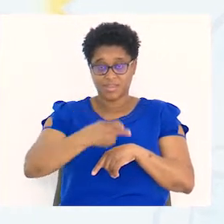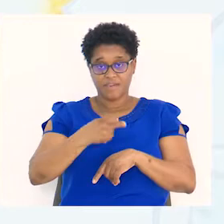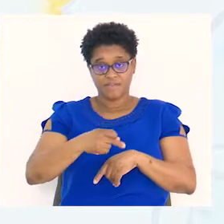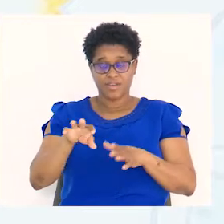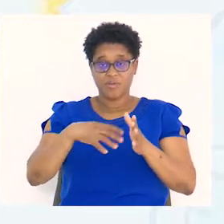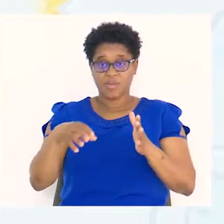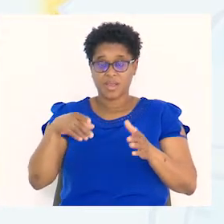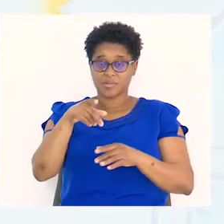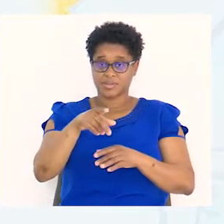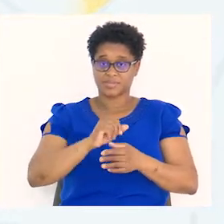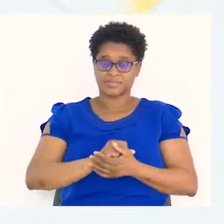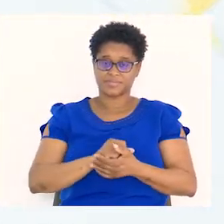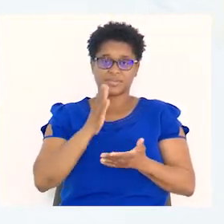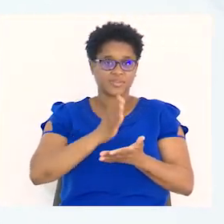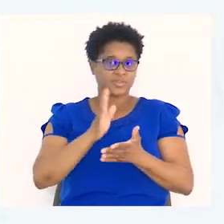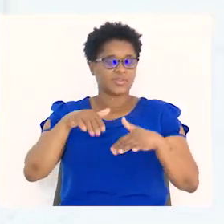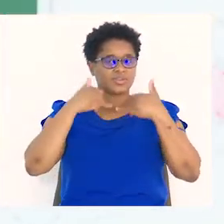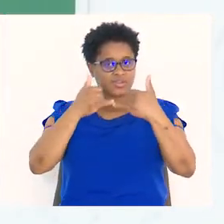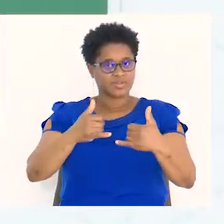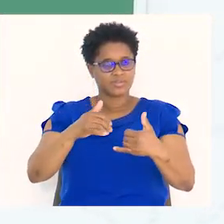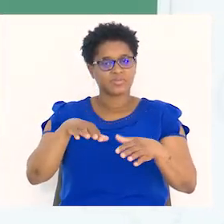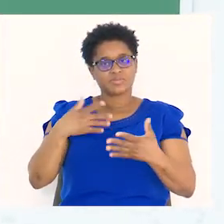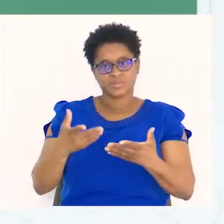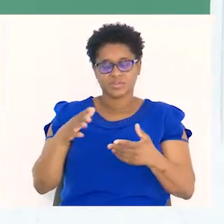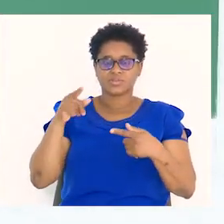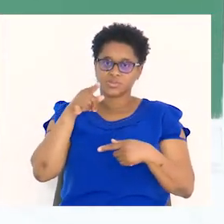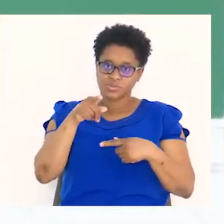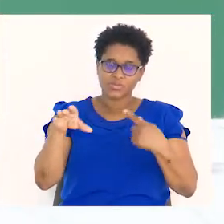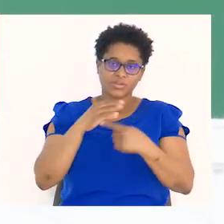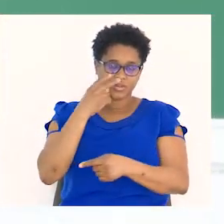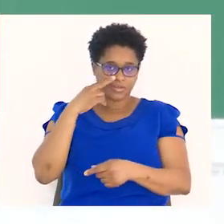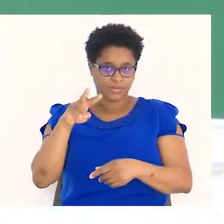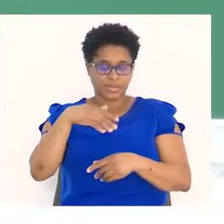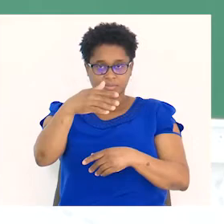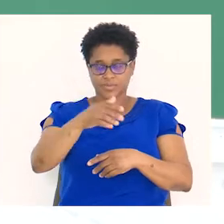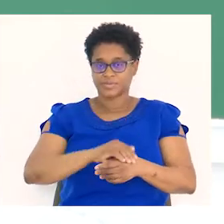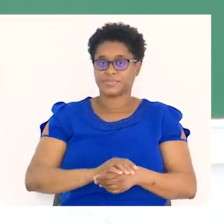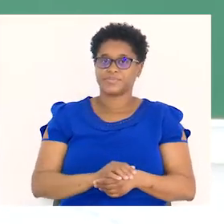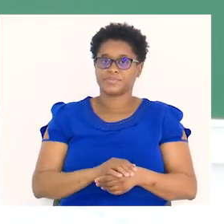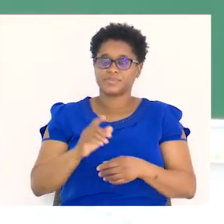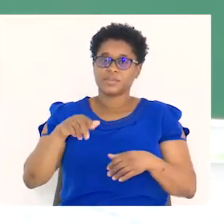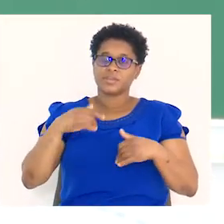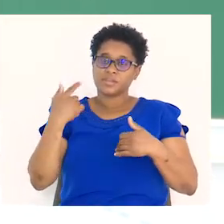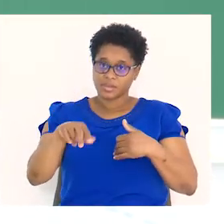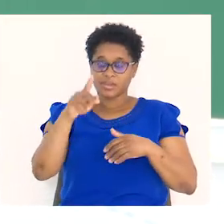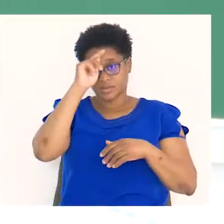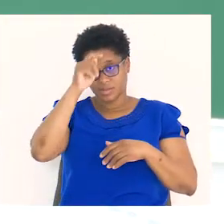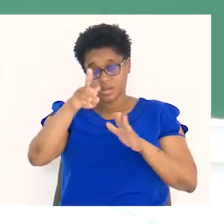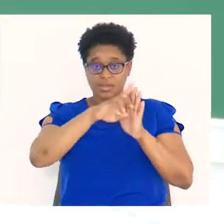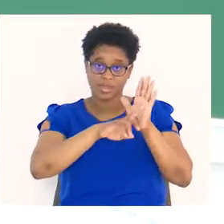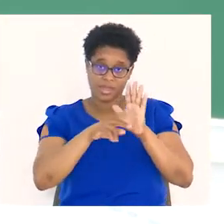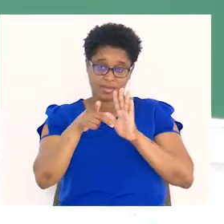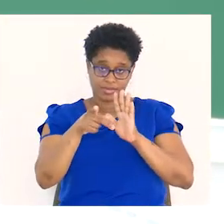de, ok? Mas aí vamos deixar como está lá porque fica um bocado complicado para ti. Só mais lá para frente é que tu vais conseguir